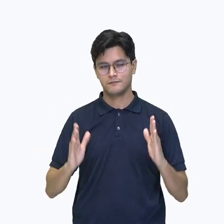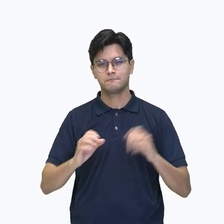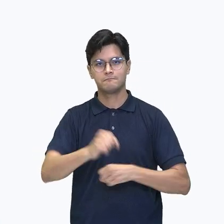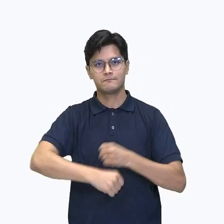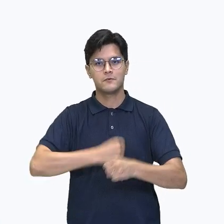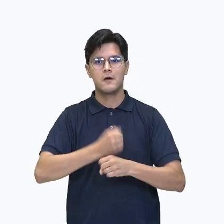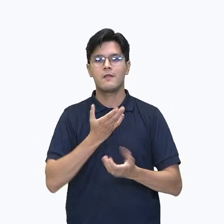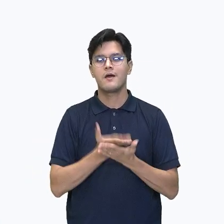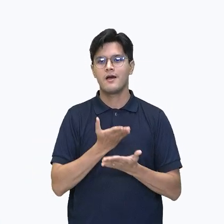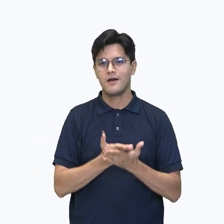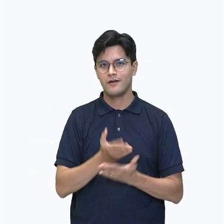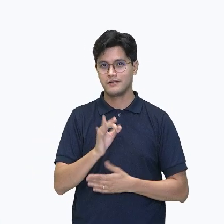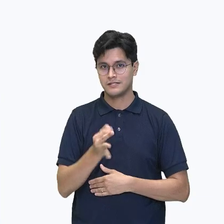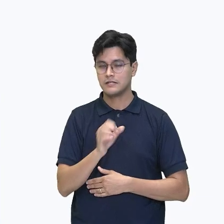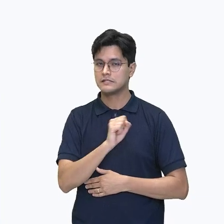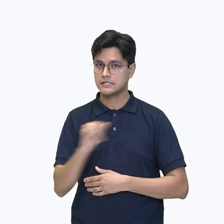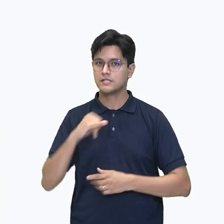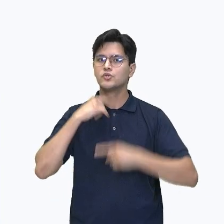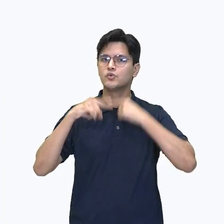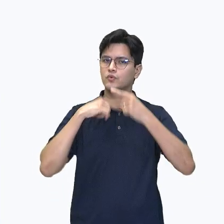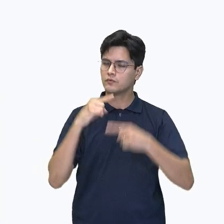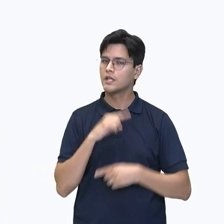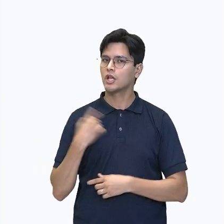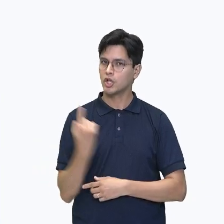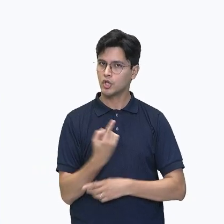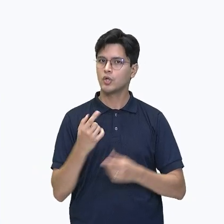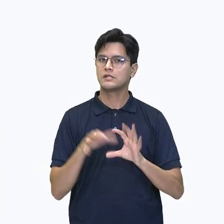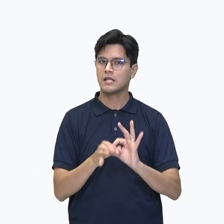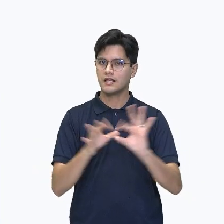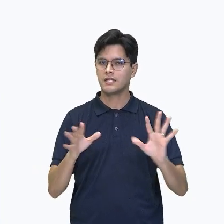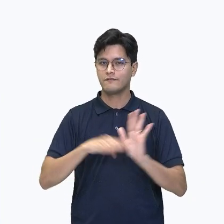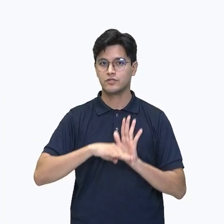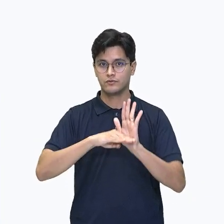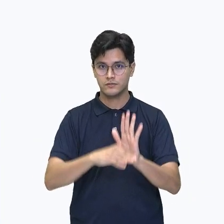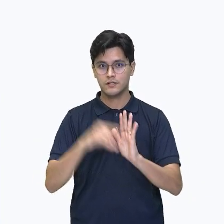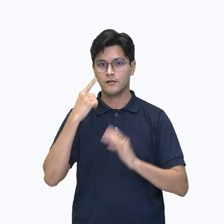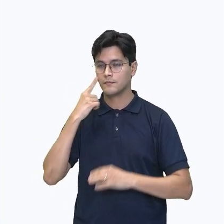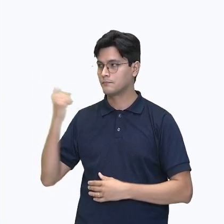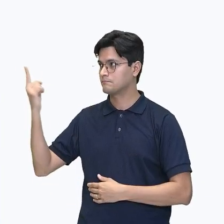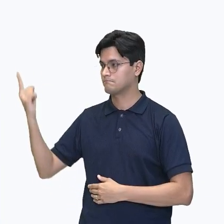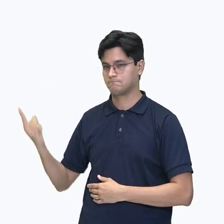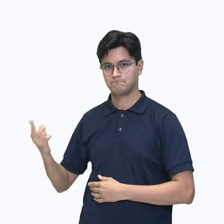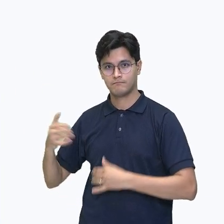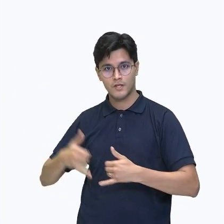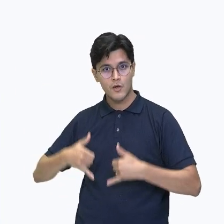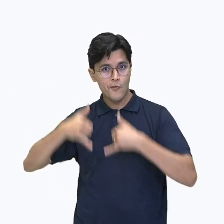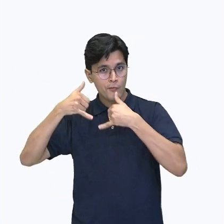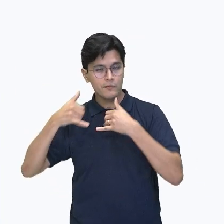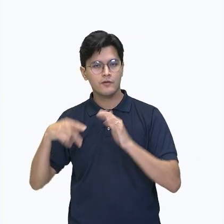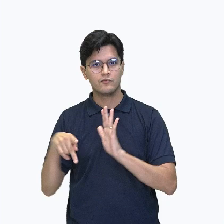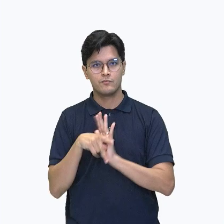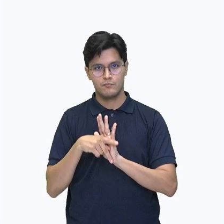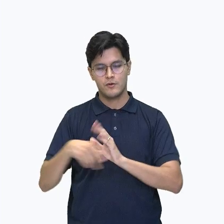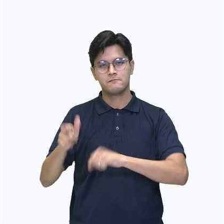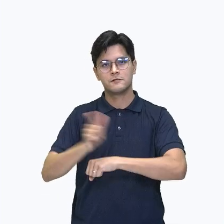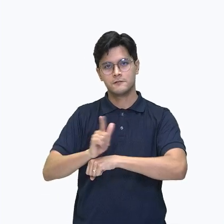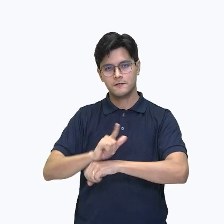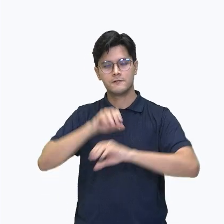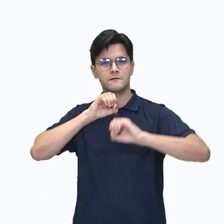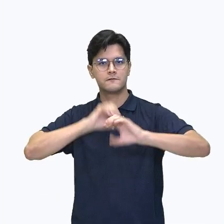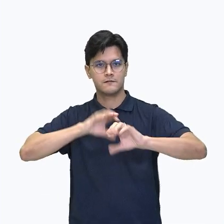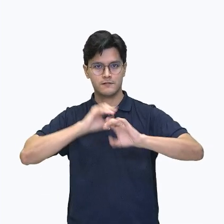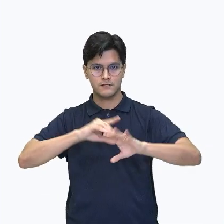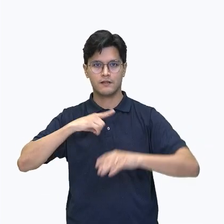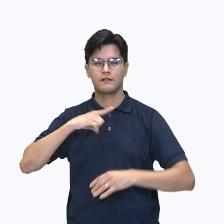tirar qualquer outras dúvidas, tá certo? E aí ficam os contatos, tá bom? Da gerência de ensino, tá bom? O número do ramal da